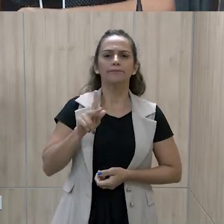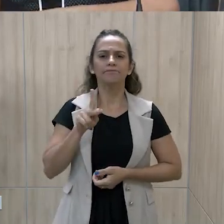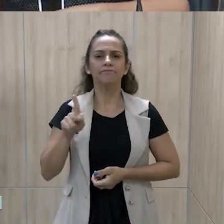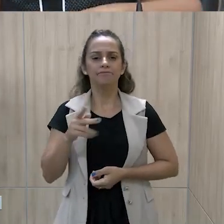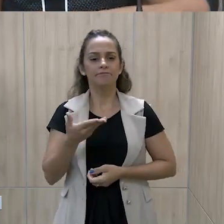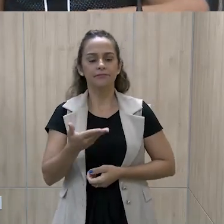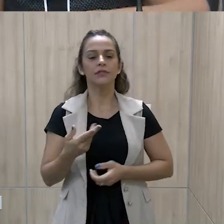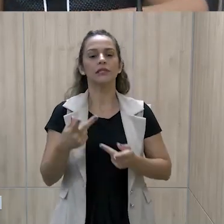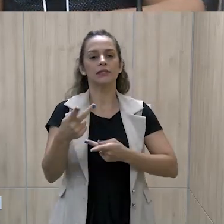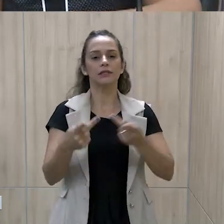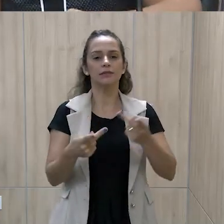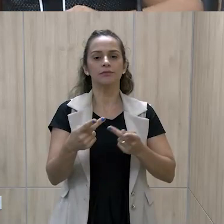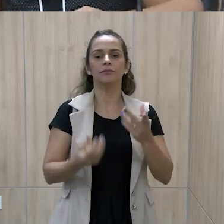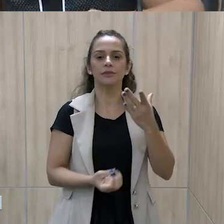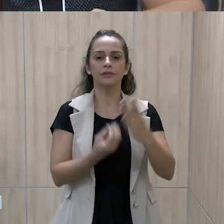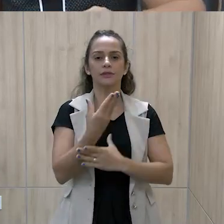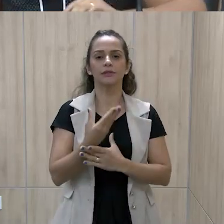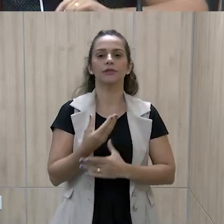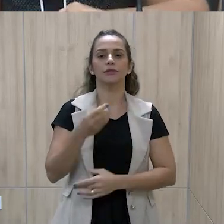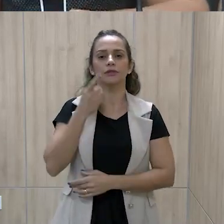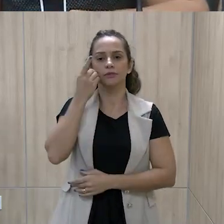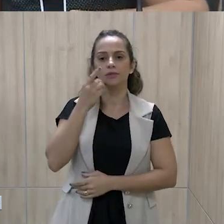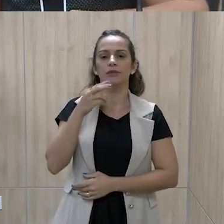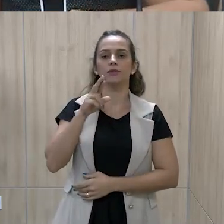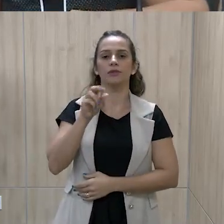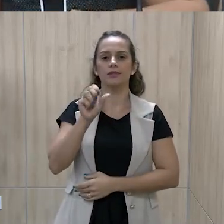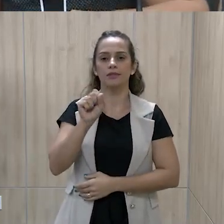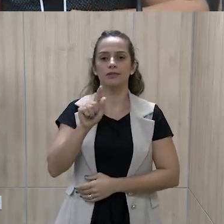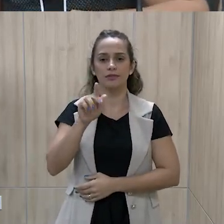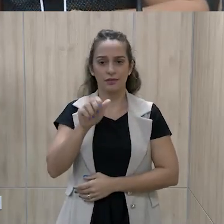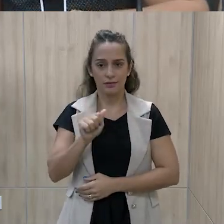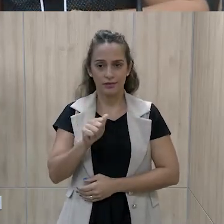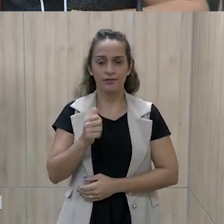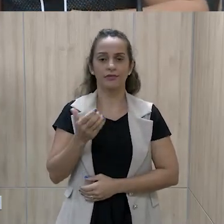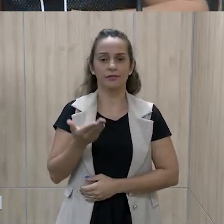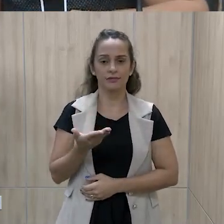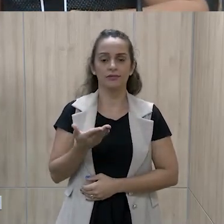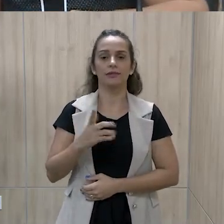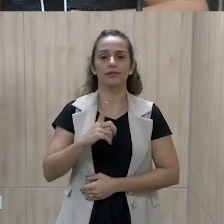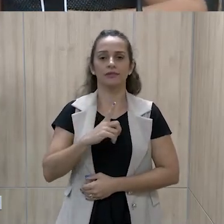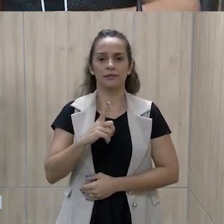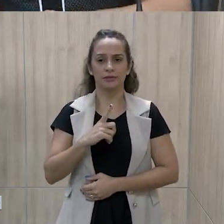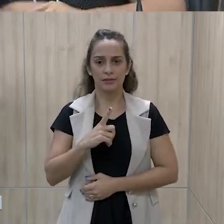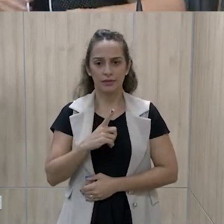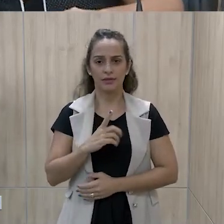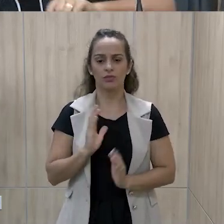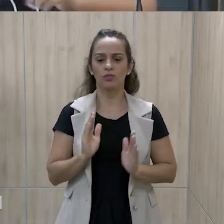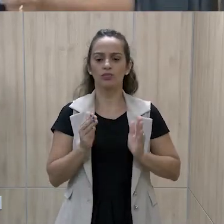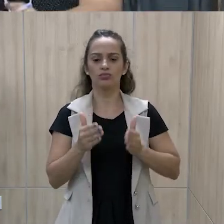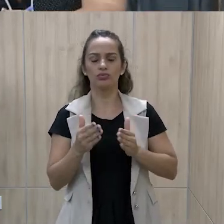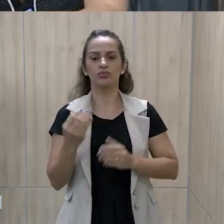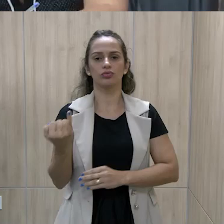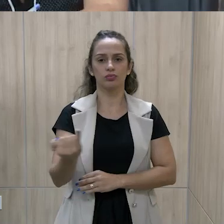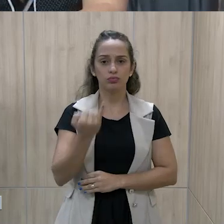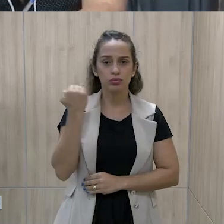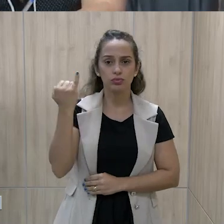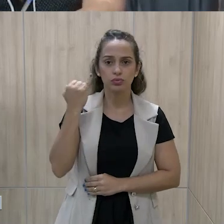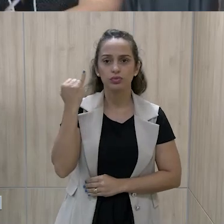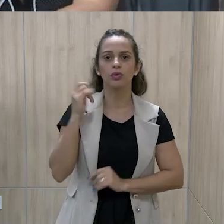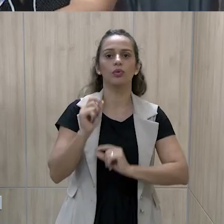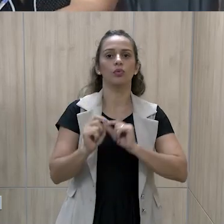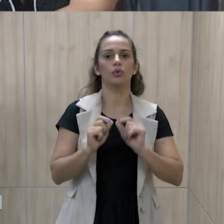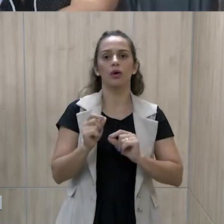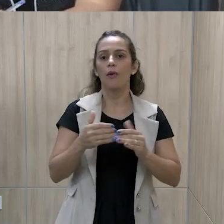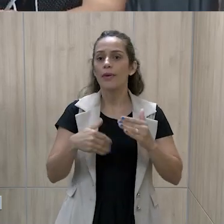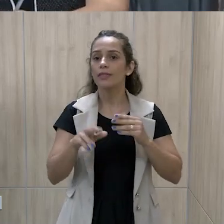senhor teoria da deputada Rosângela Donadon ele embora tenha um cunho extremamente